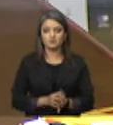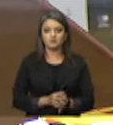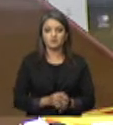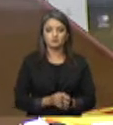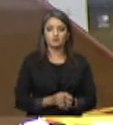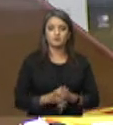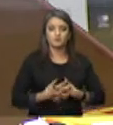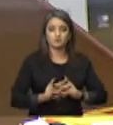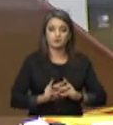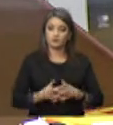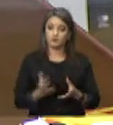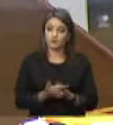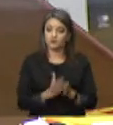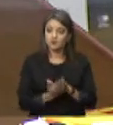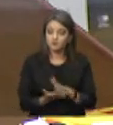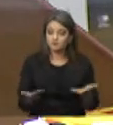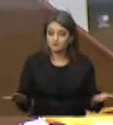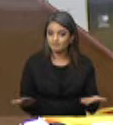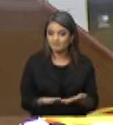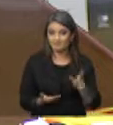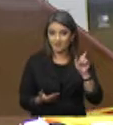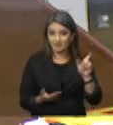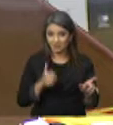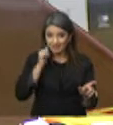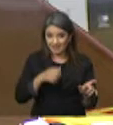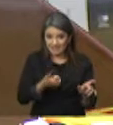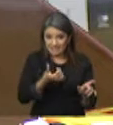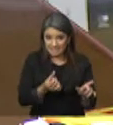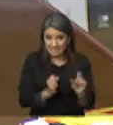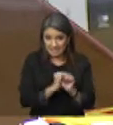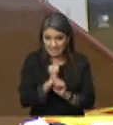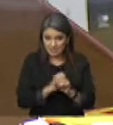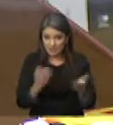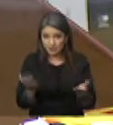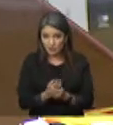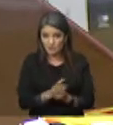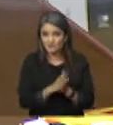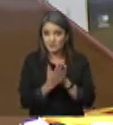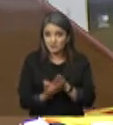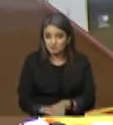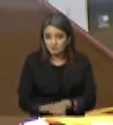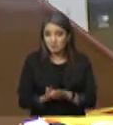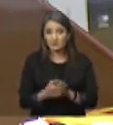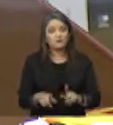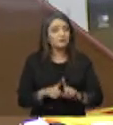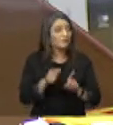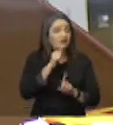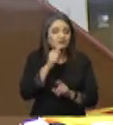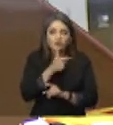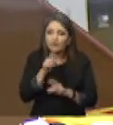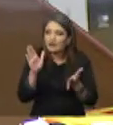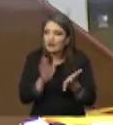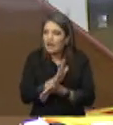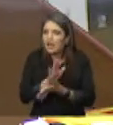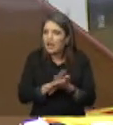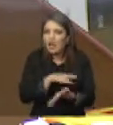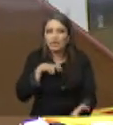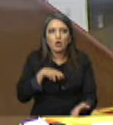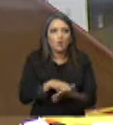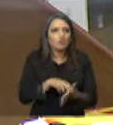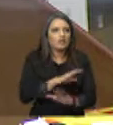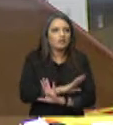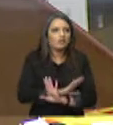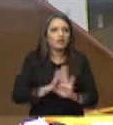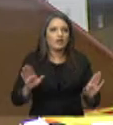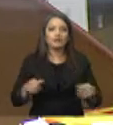repito no caso em análise a recorrente está 16 anos respondendo a processo de improbidade sem que tenha havido Ainda nenhuma condenação